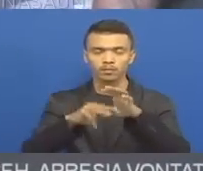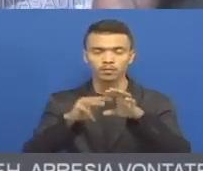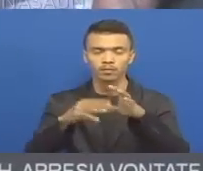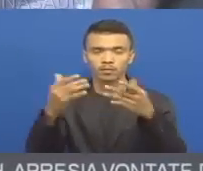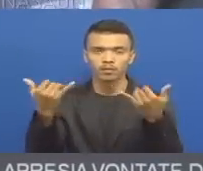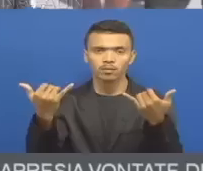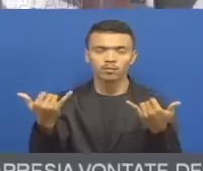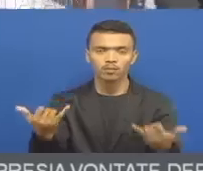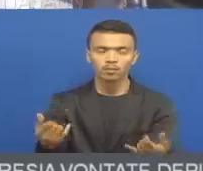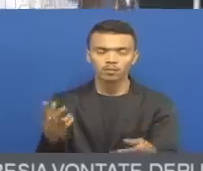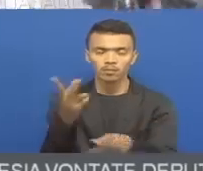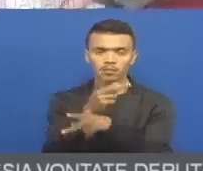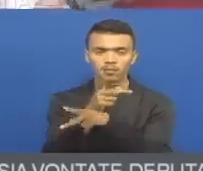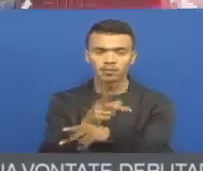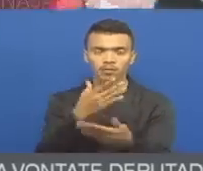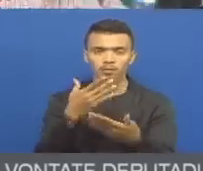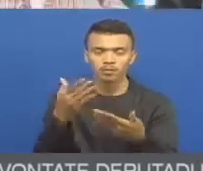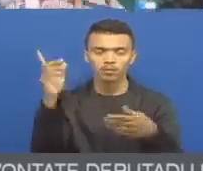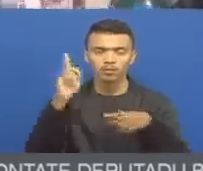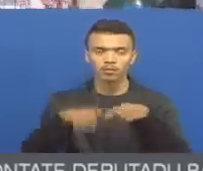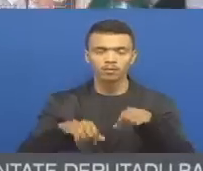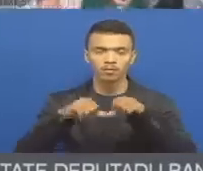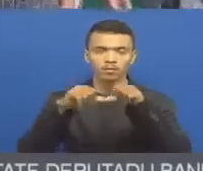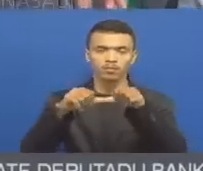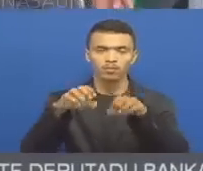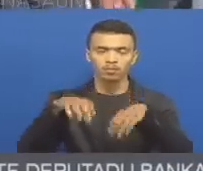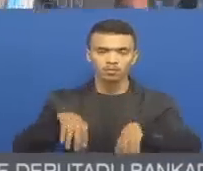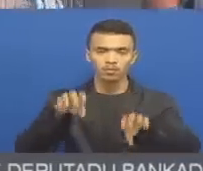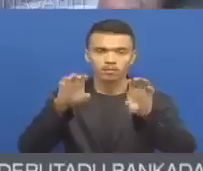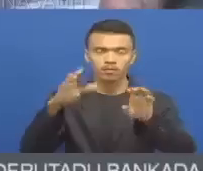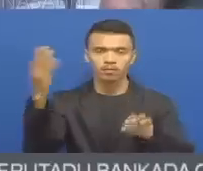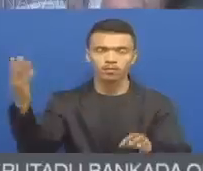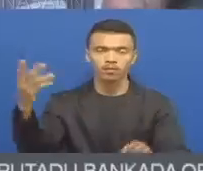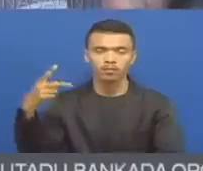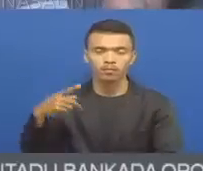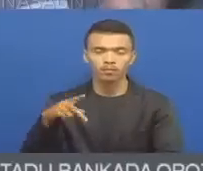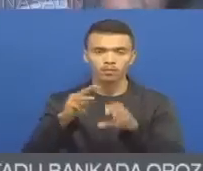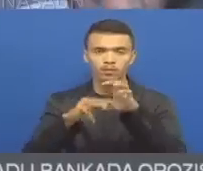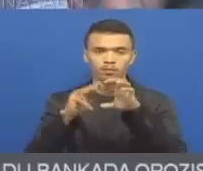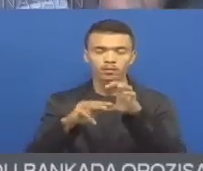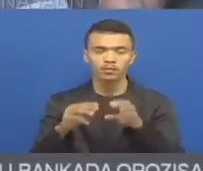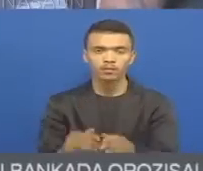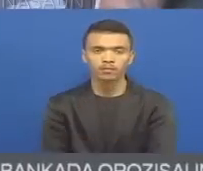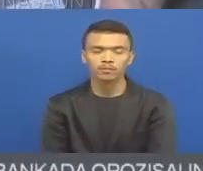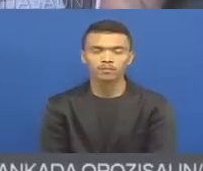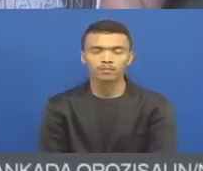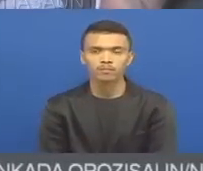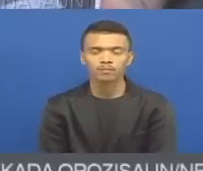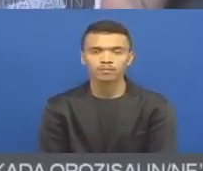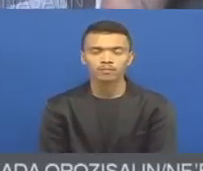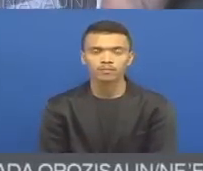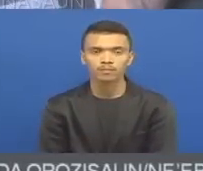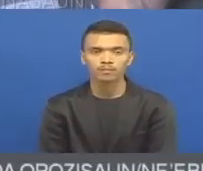tu seguro o produto Hirakne, a ele continua a fazer no mercado. Tal cigarro ilícito hiram kai ta botira prende